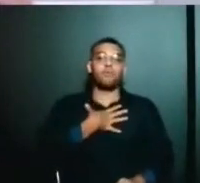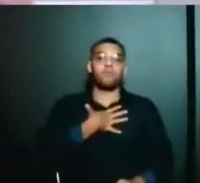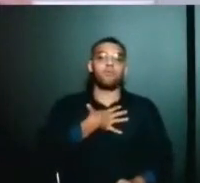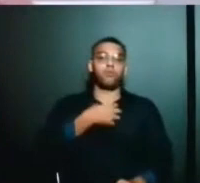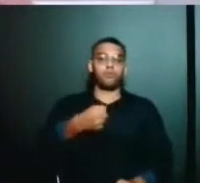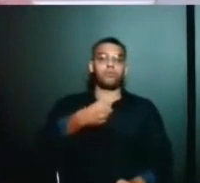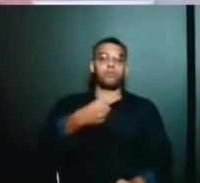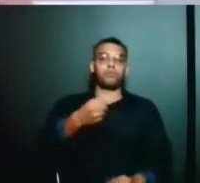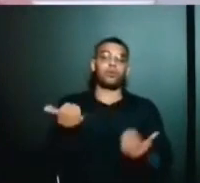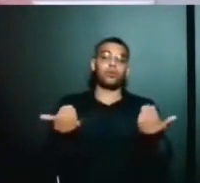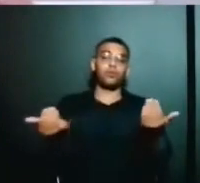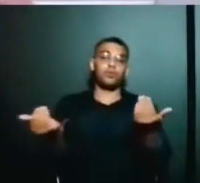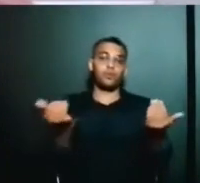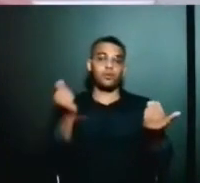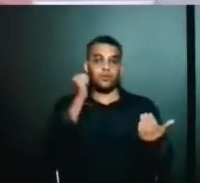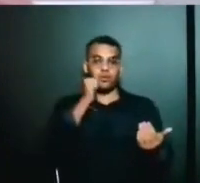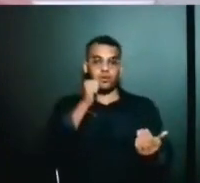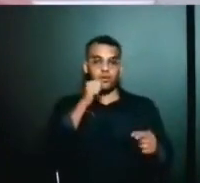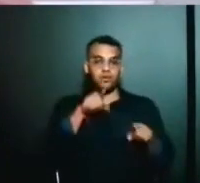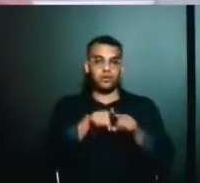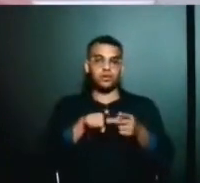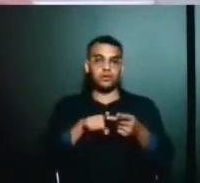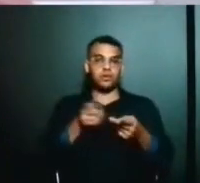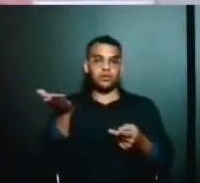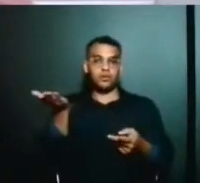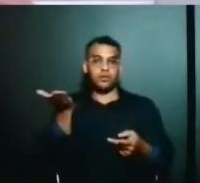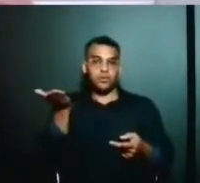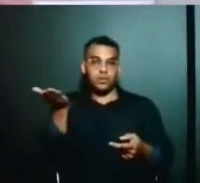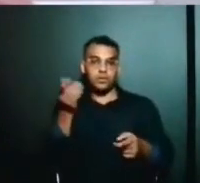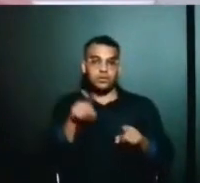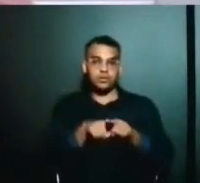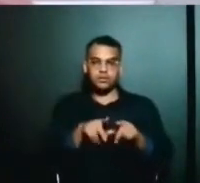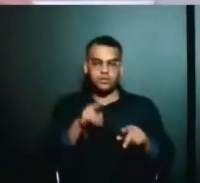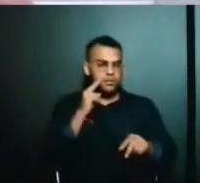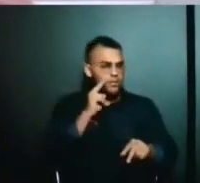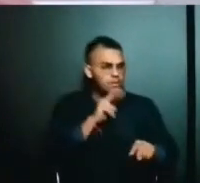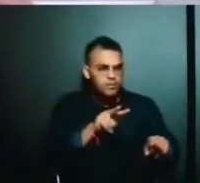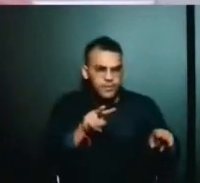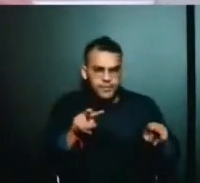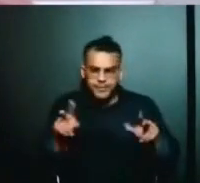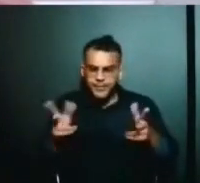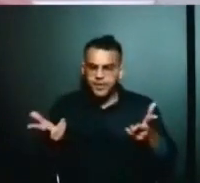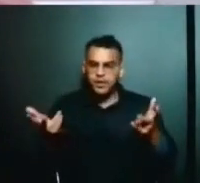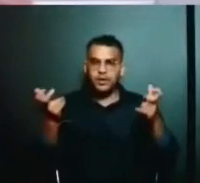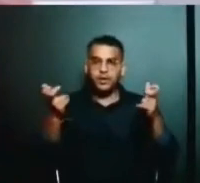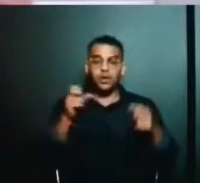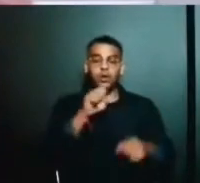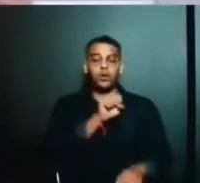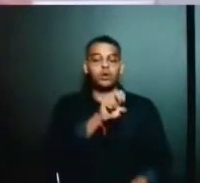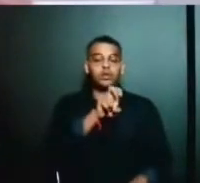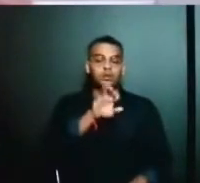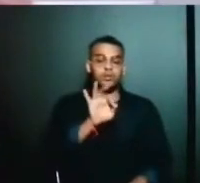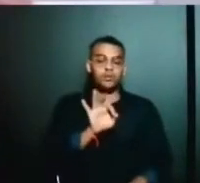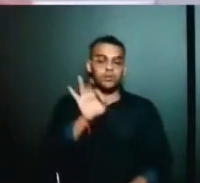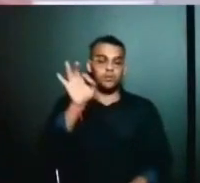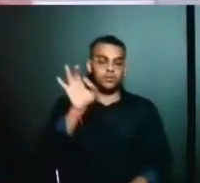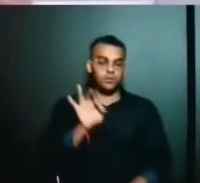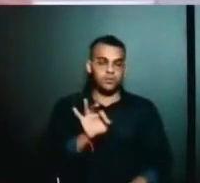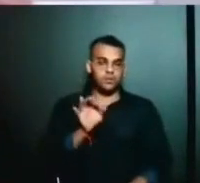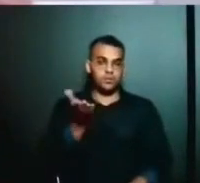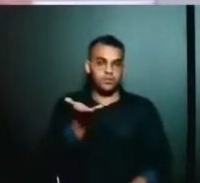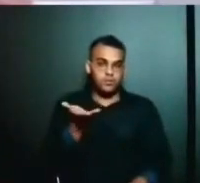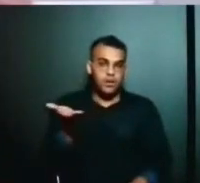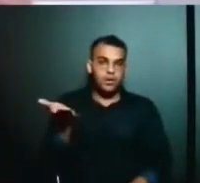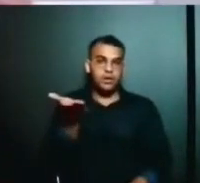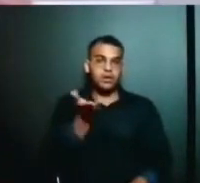Os moradores de rua, eu tenho certeza que nem precisa de estatística, vocês já observaram isso. No Brasil, 85% dos